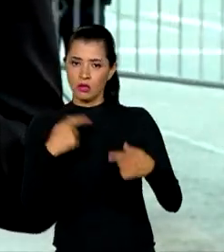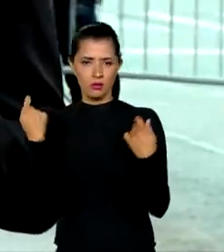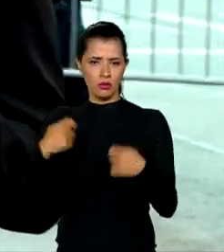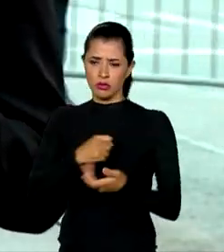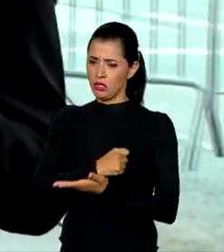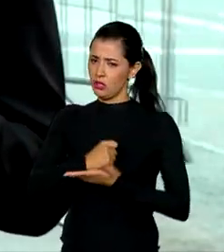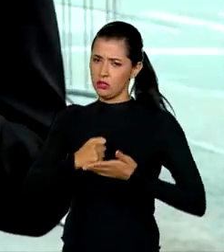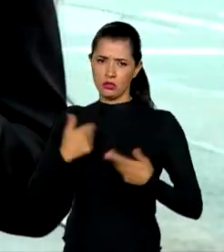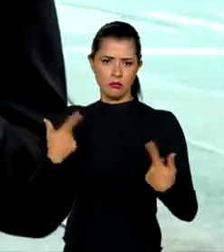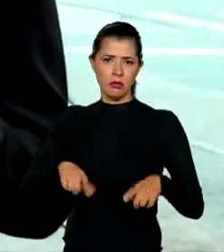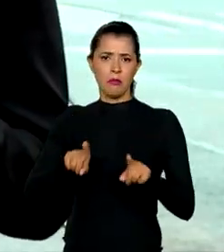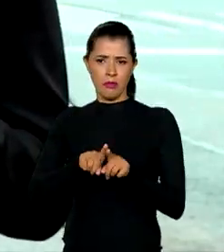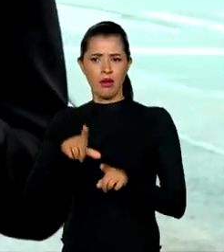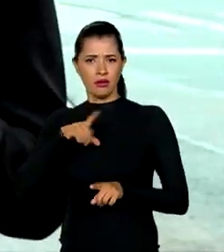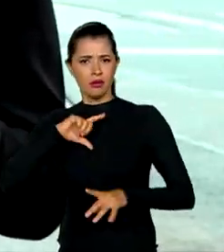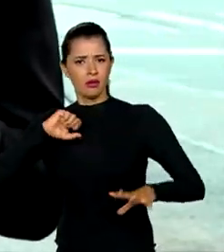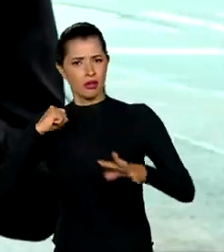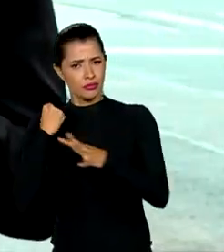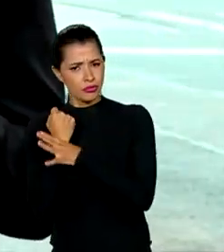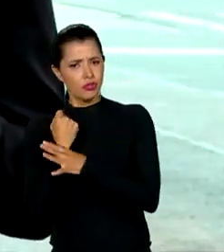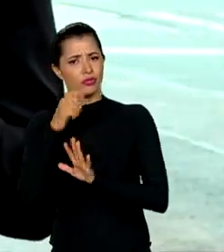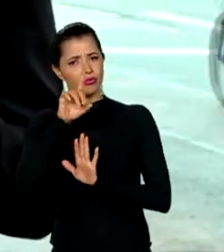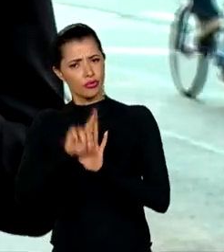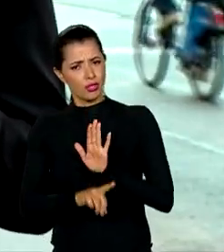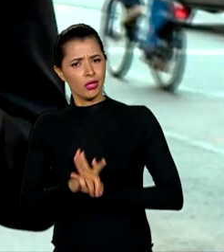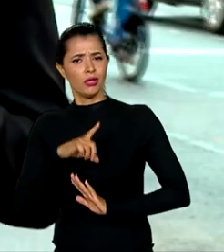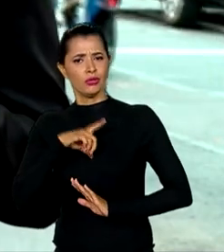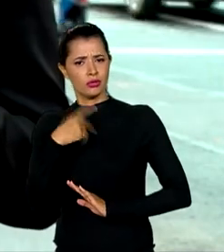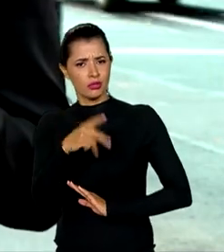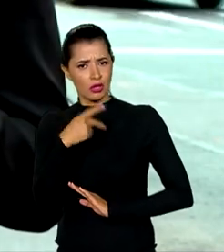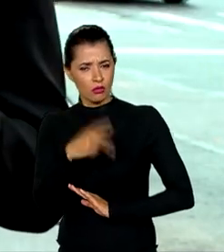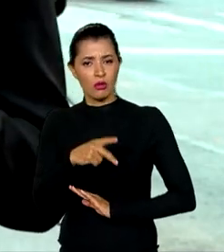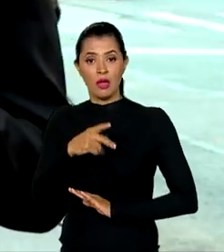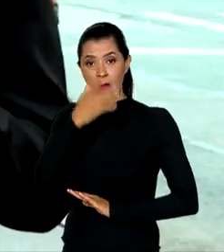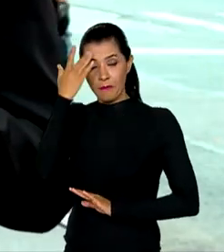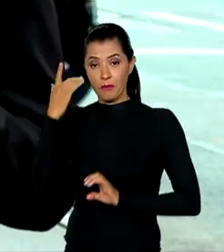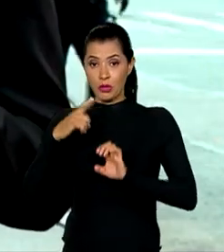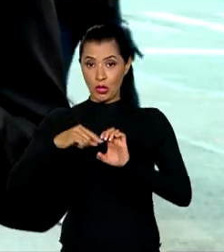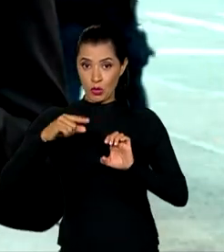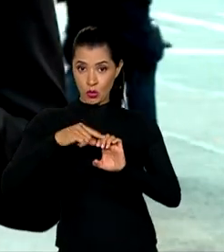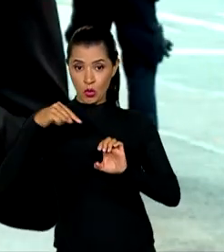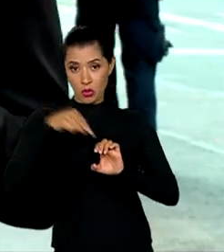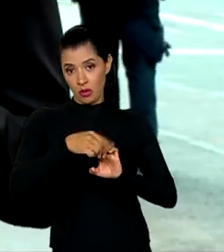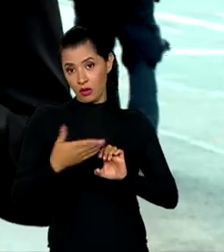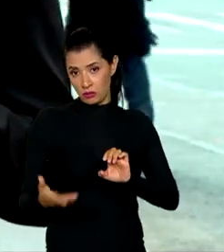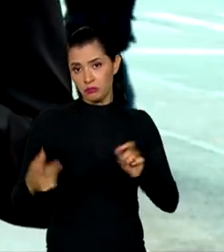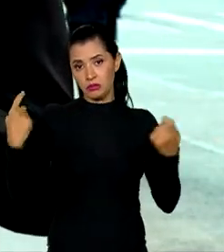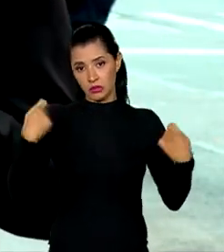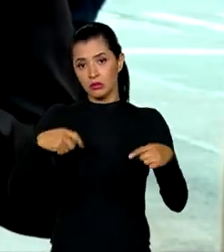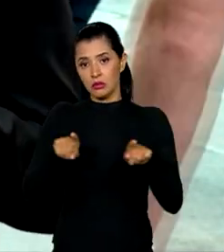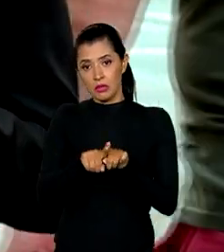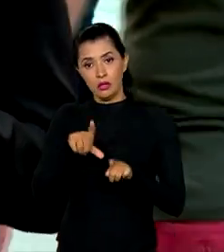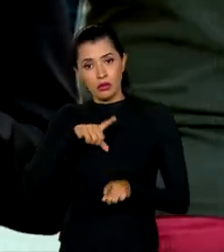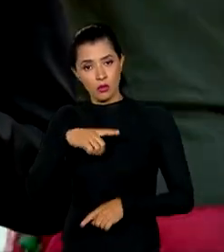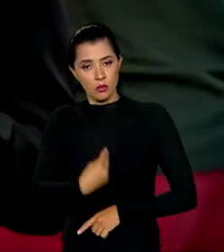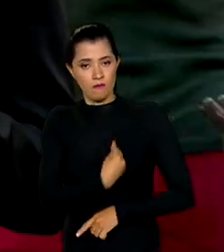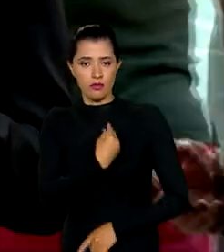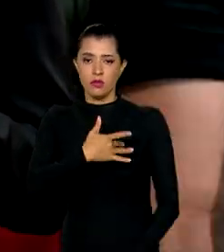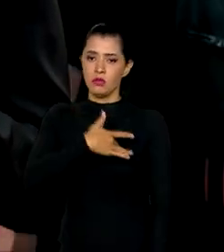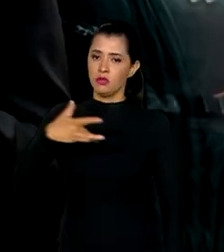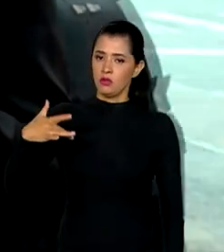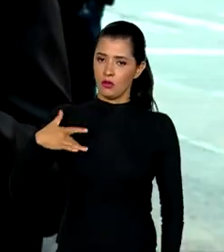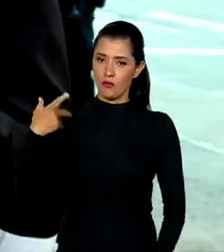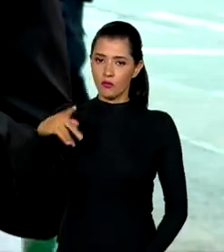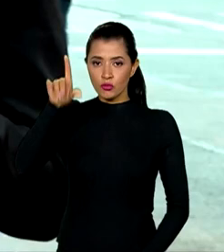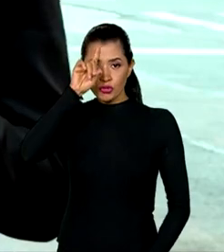carteira assinada para ter garantido esses direitos. O empreendedor, por exemplo, também precisa ter uma vida saudável